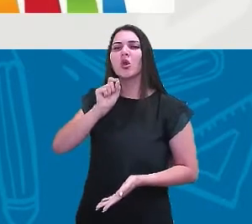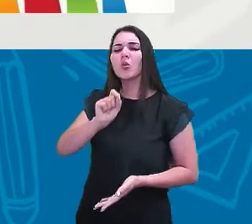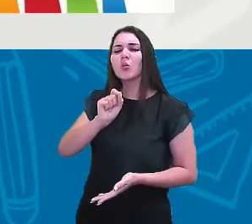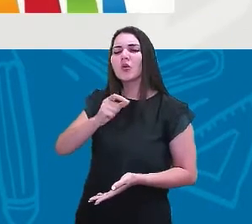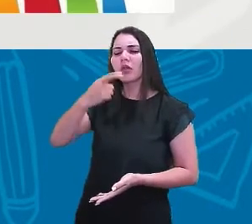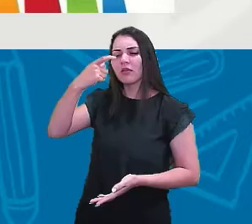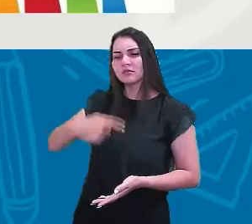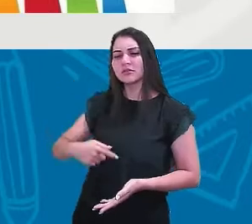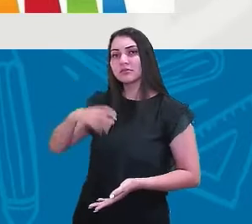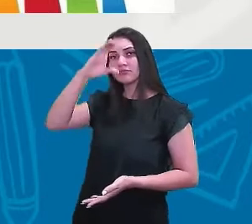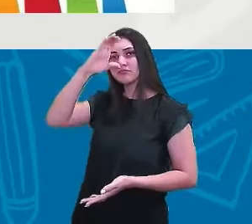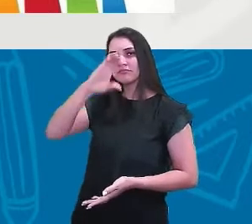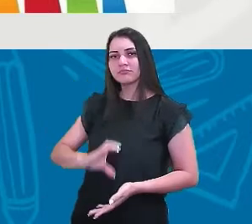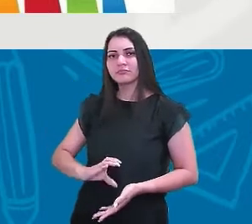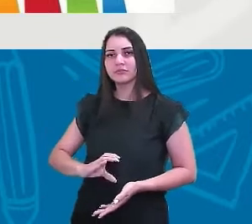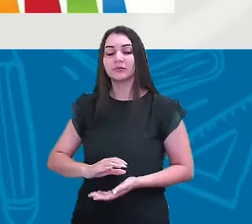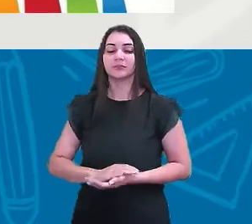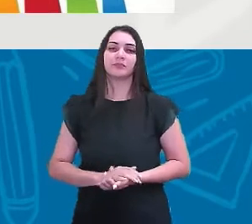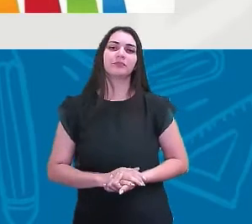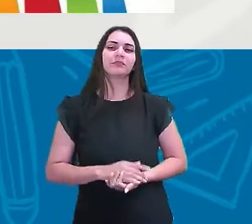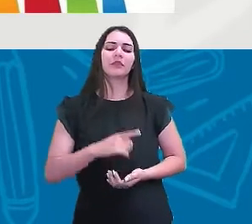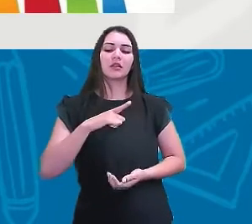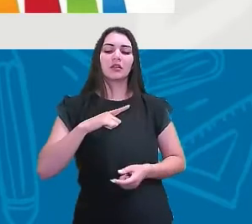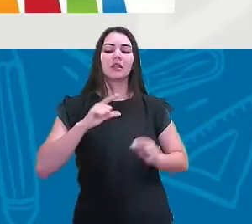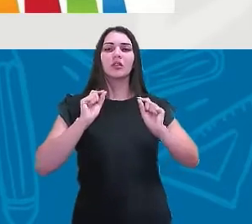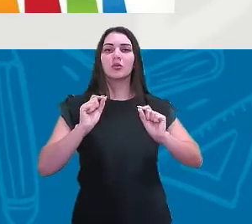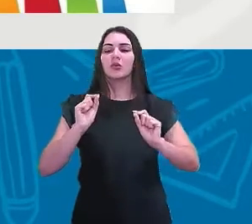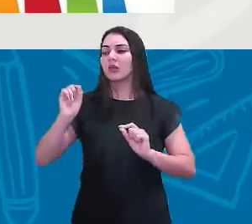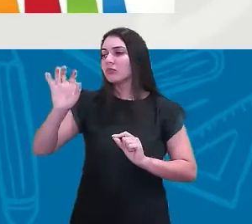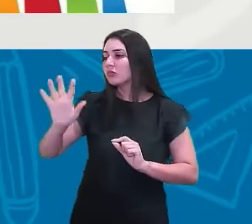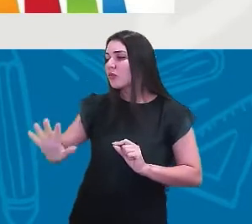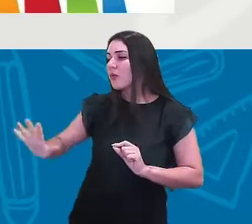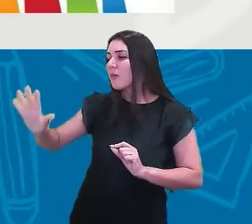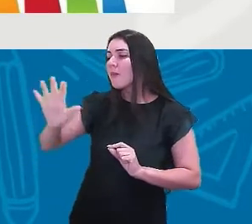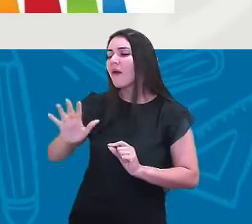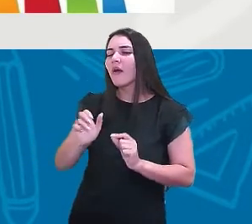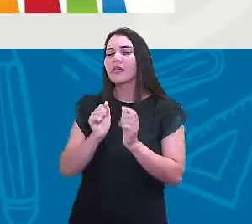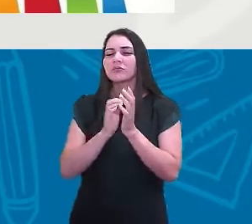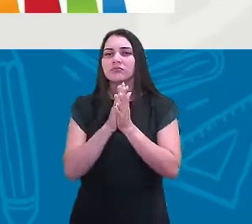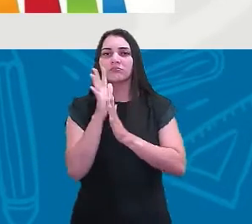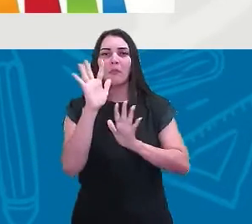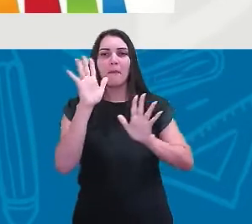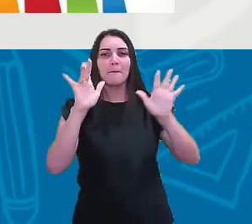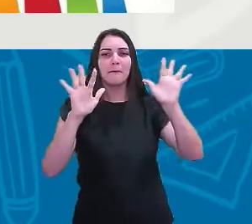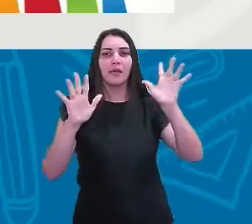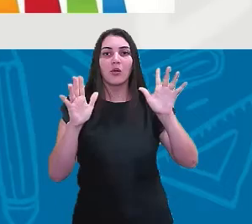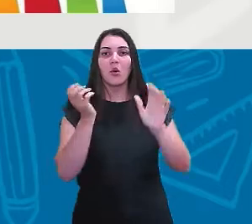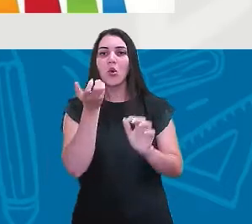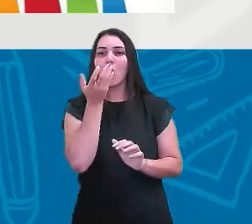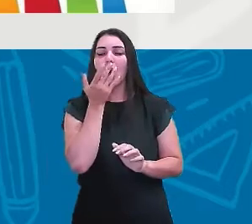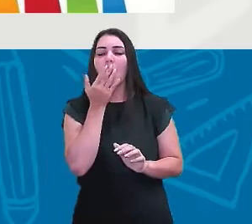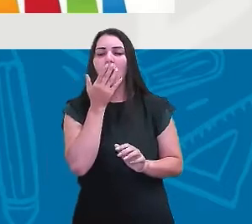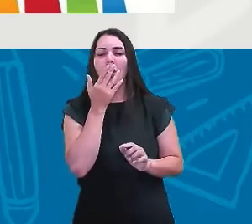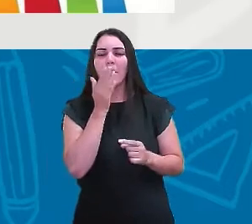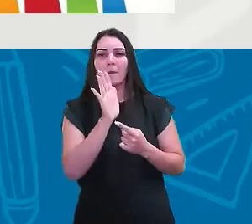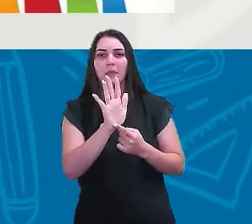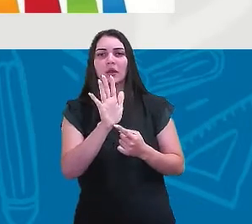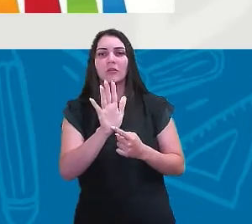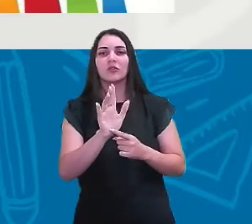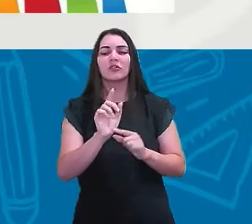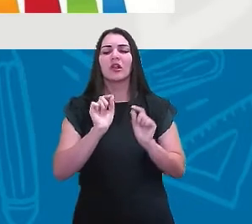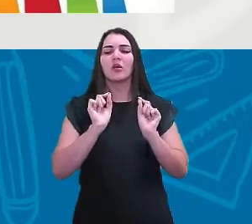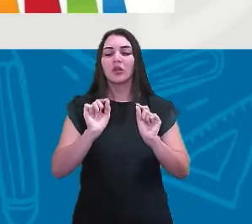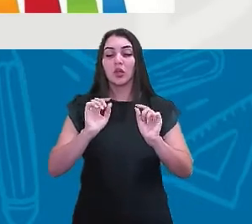lá. Trouxe aqui uma imagenzinha com várias mãozinhas coloridas para indicar a vocês que todos